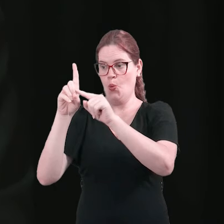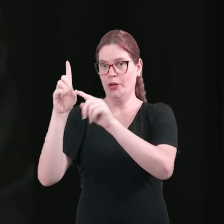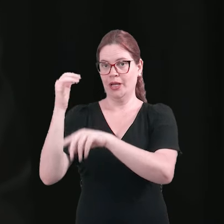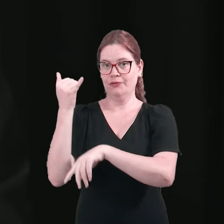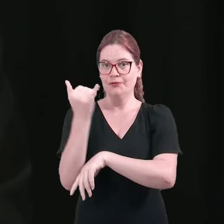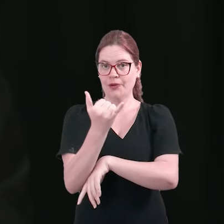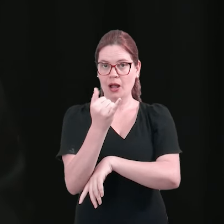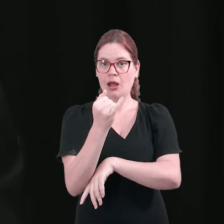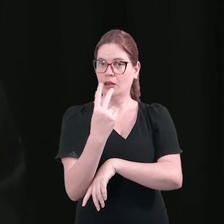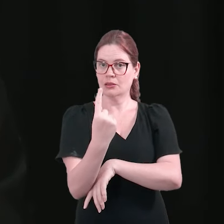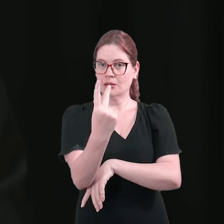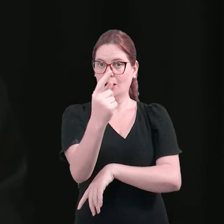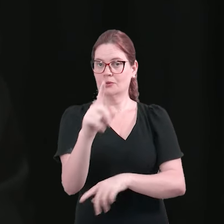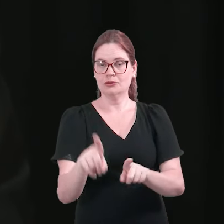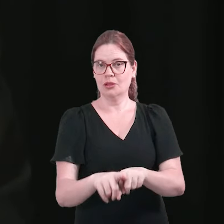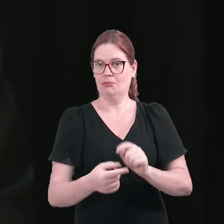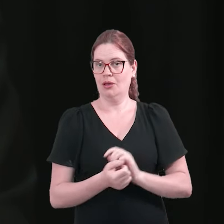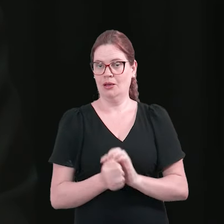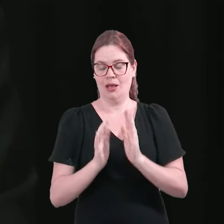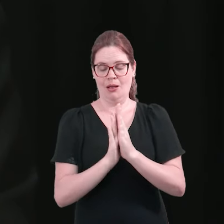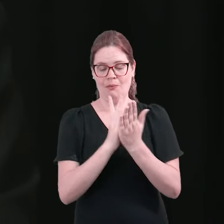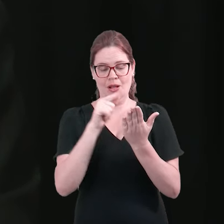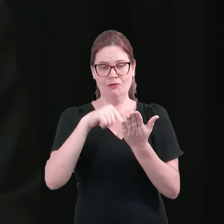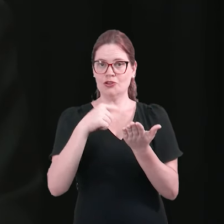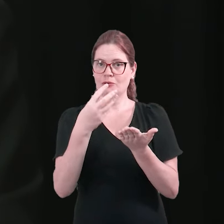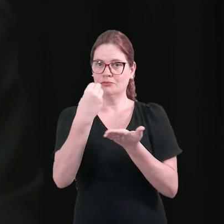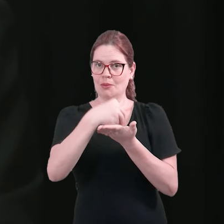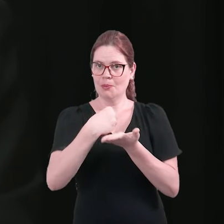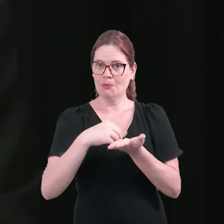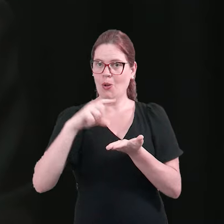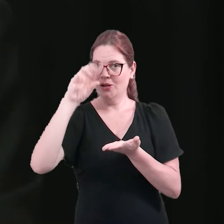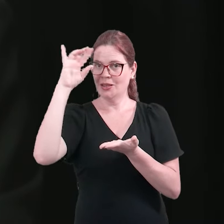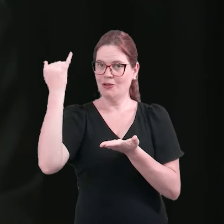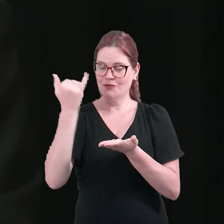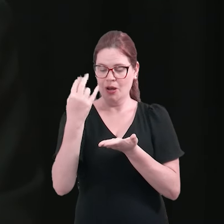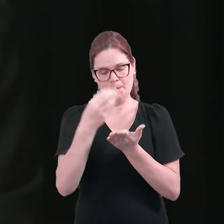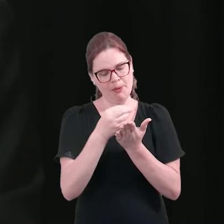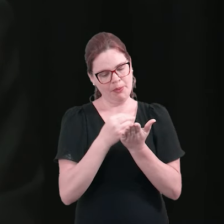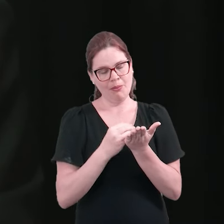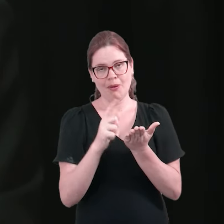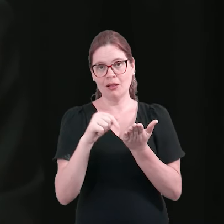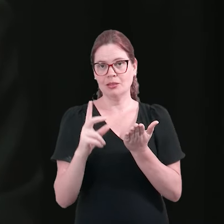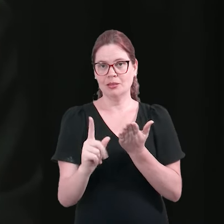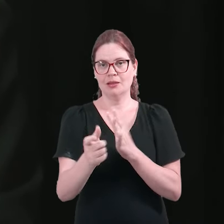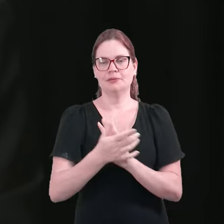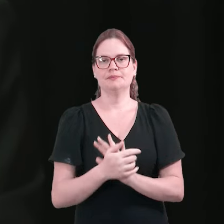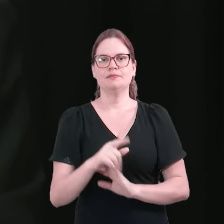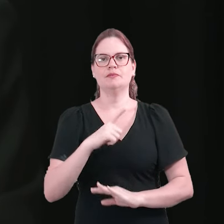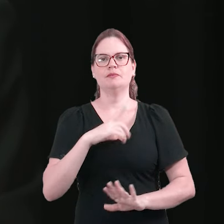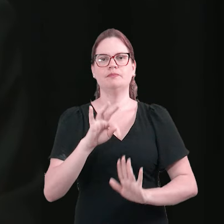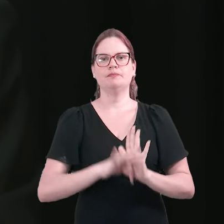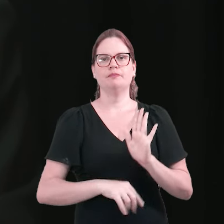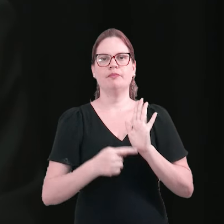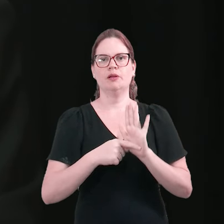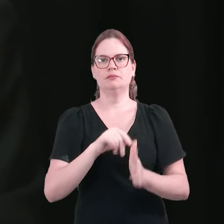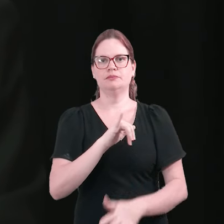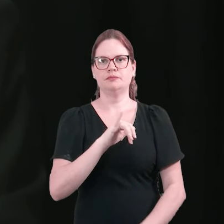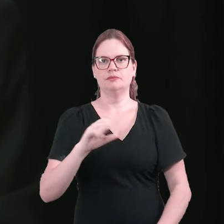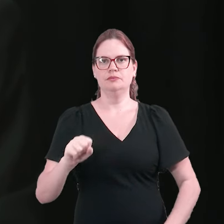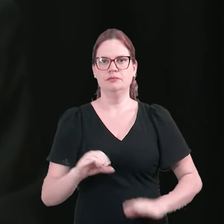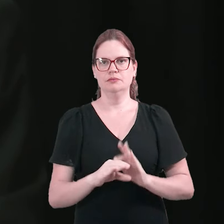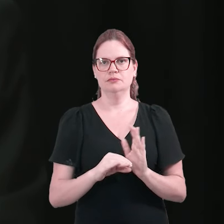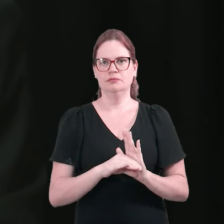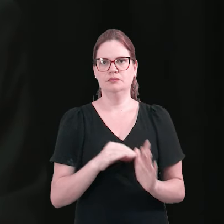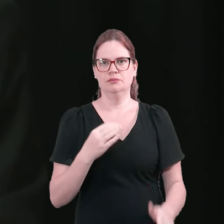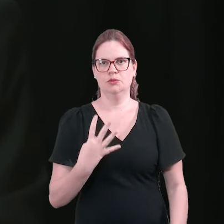a sua palavra também é Sim. eterna. E aí um texto aqui que para nós assim é Isaías 40,